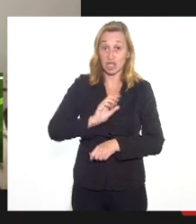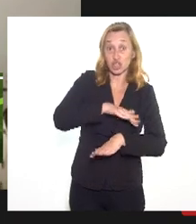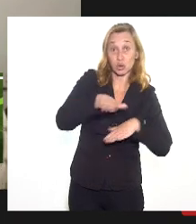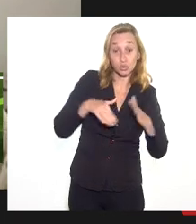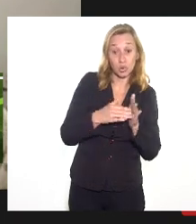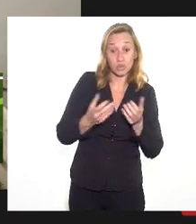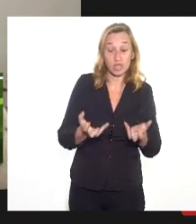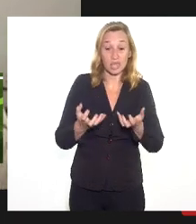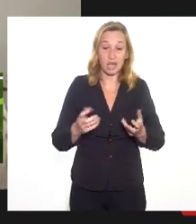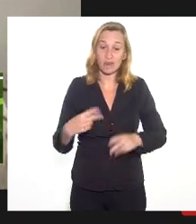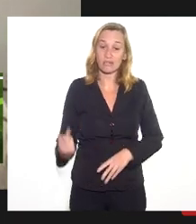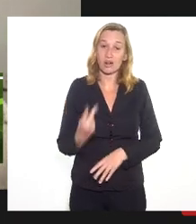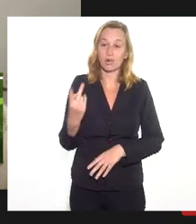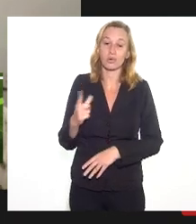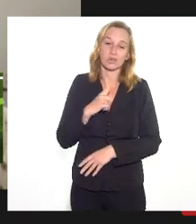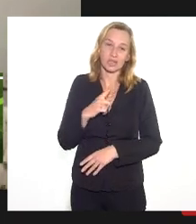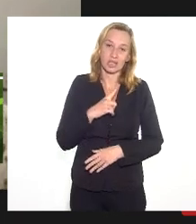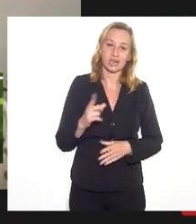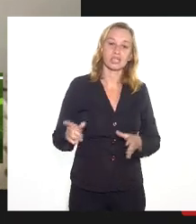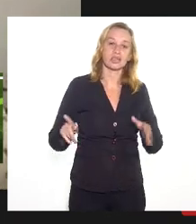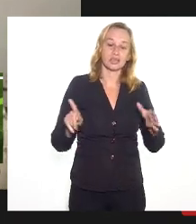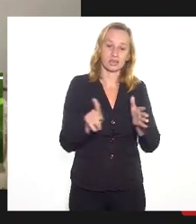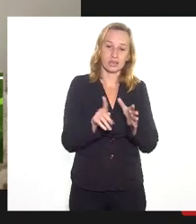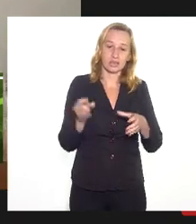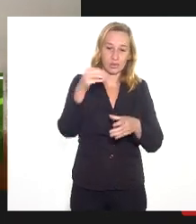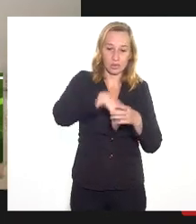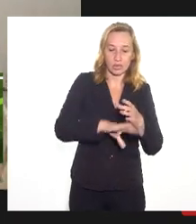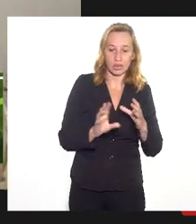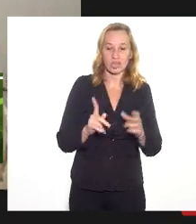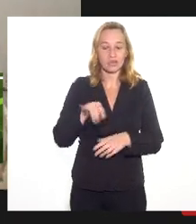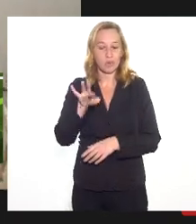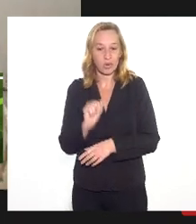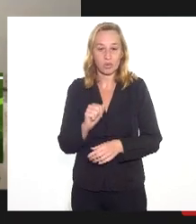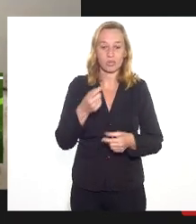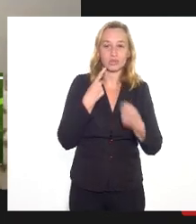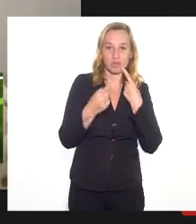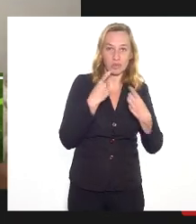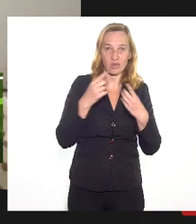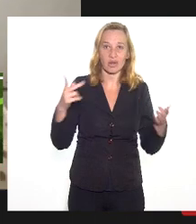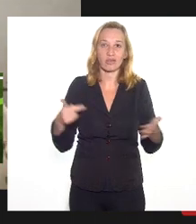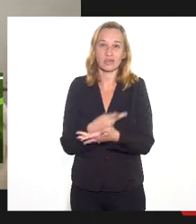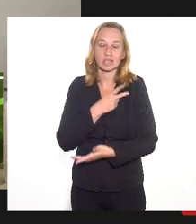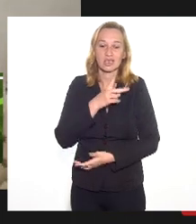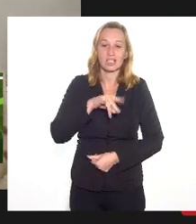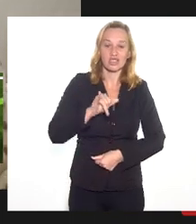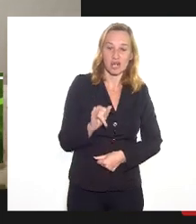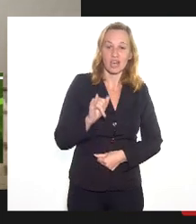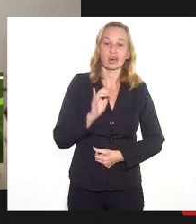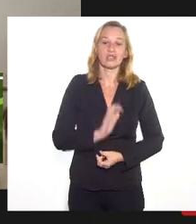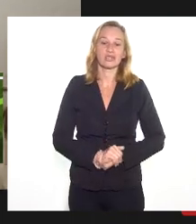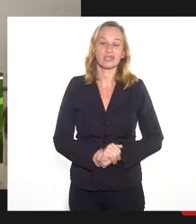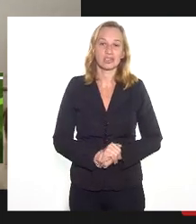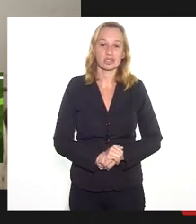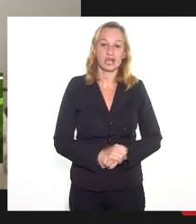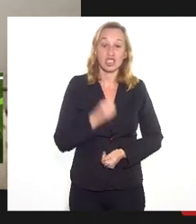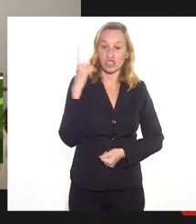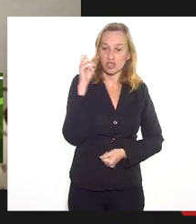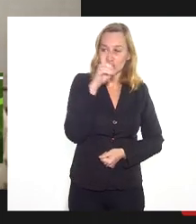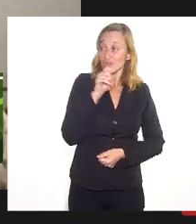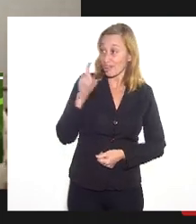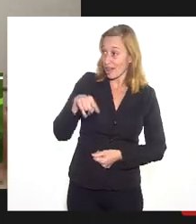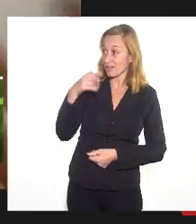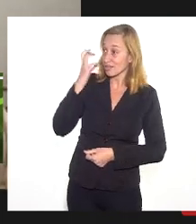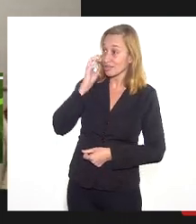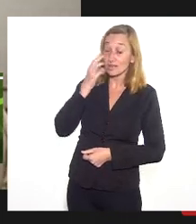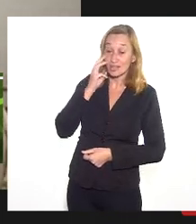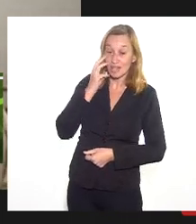estar contemplados nesse programa. Então, o debate vai ocorrer, já está ocorrendo, né? Dificilmente, né, Valdec?